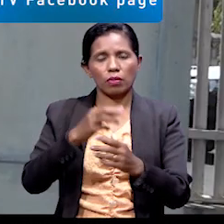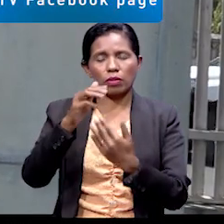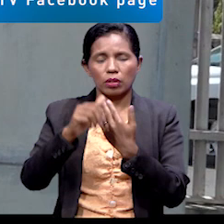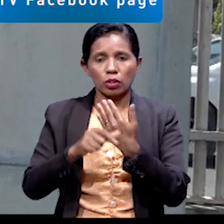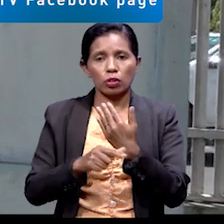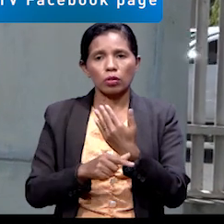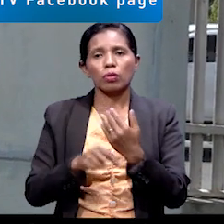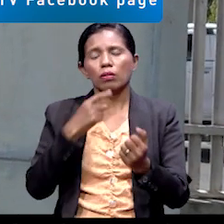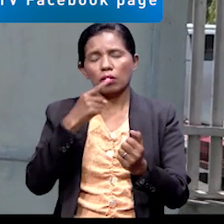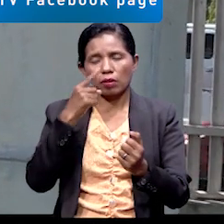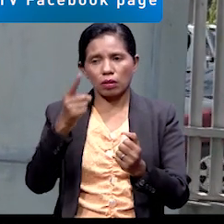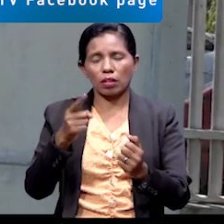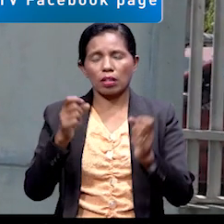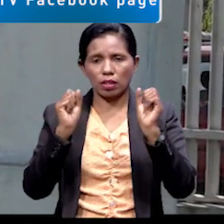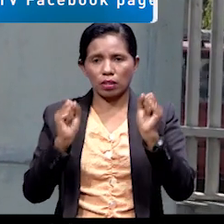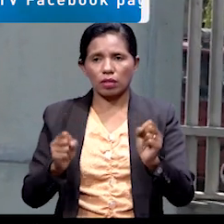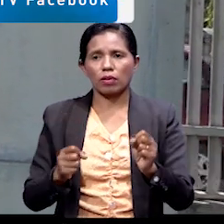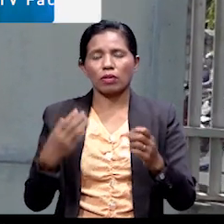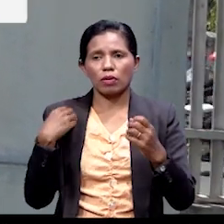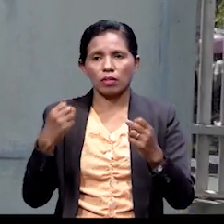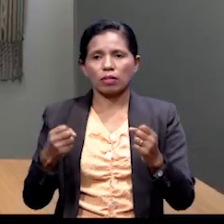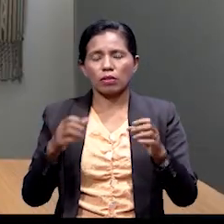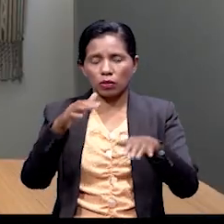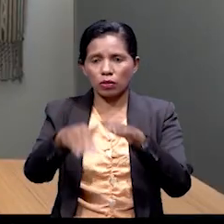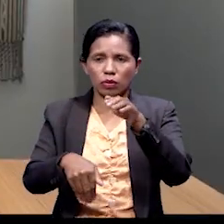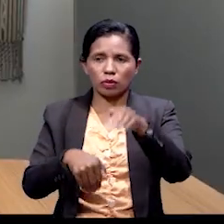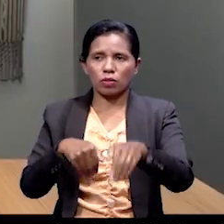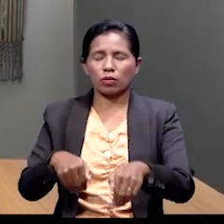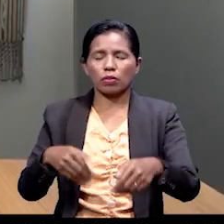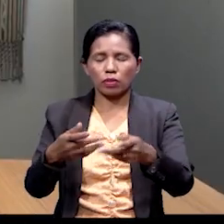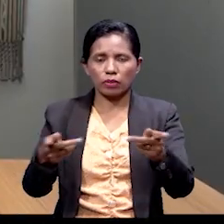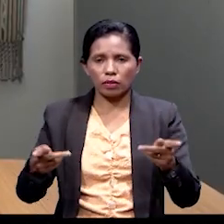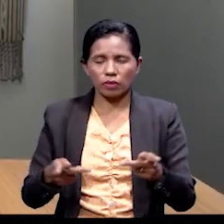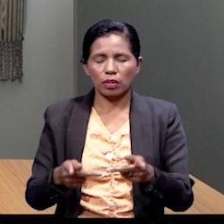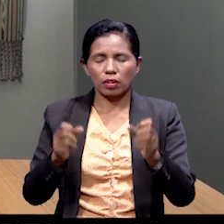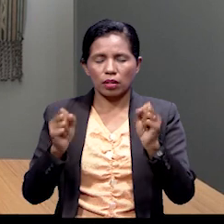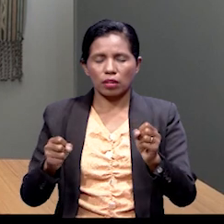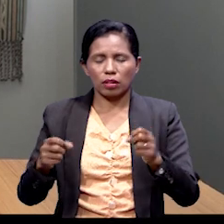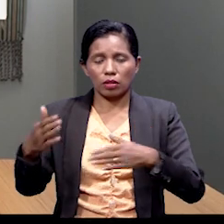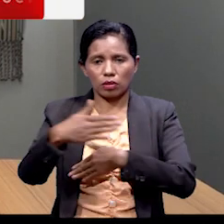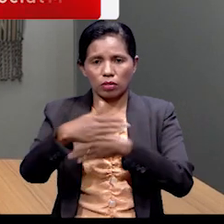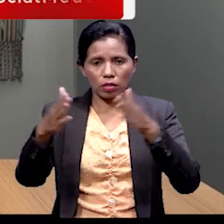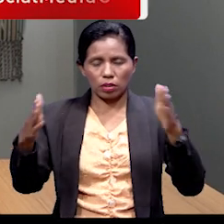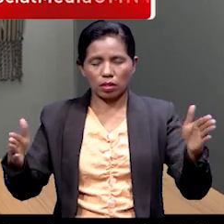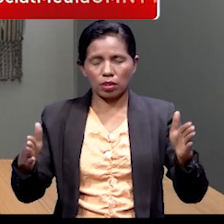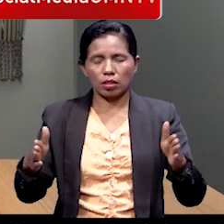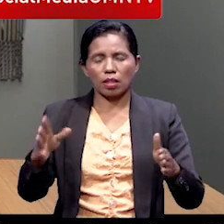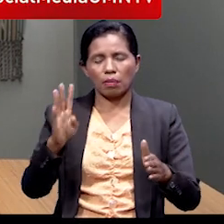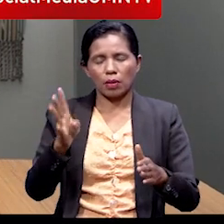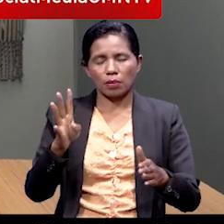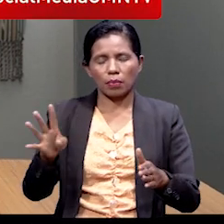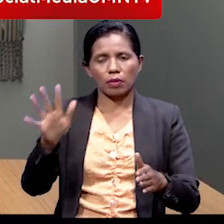despejo administrativo ho forsa ho disuru parcela rai ho medida 8 veces 1.5 nebe tama mos